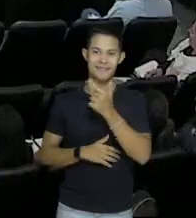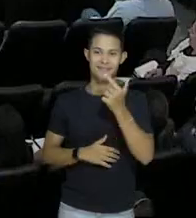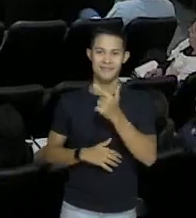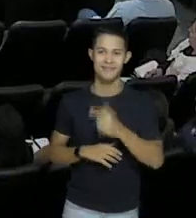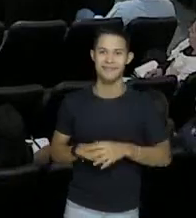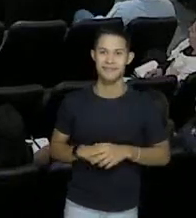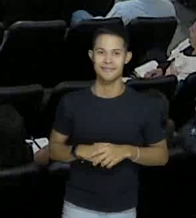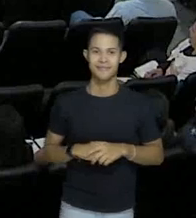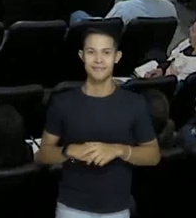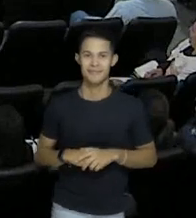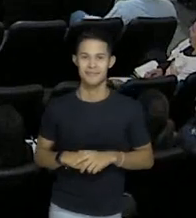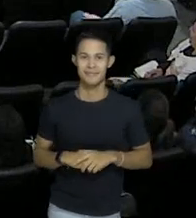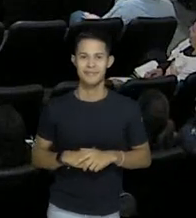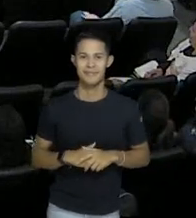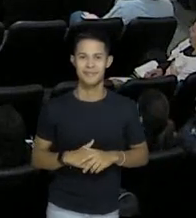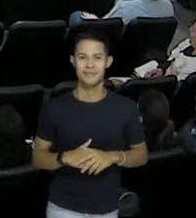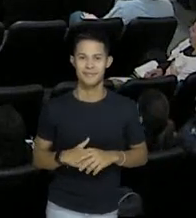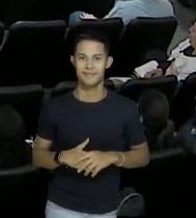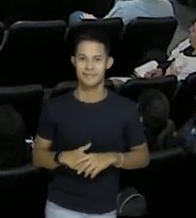né?